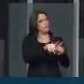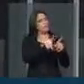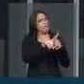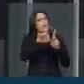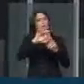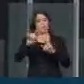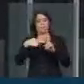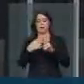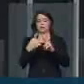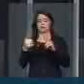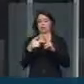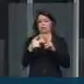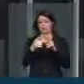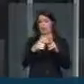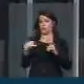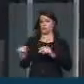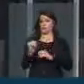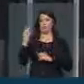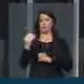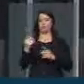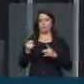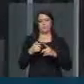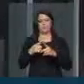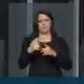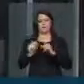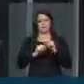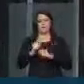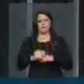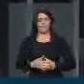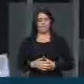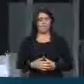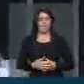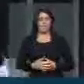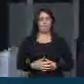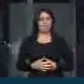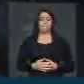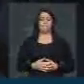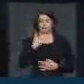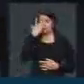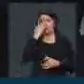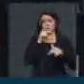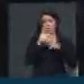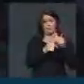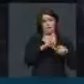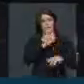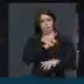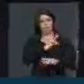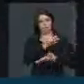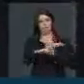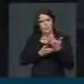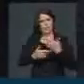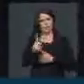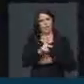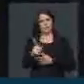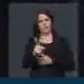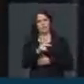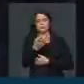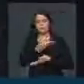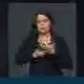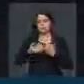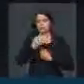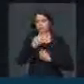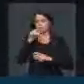dois segmentos fundamentais. O primeiro deles, aos assessores técnicos, professores